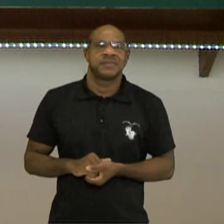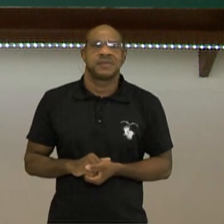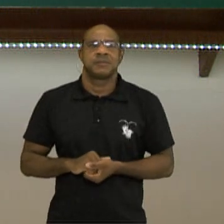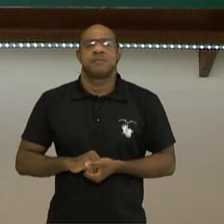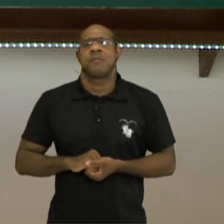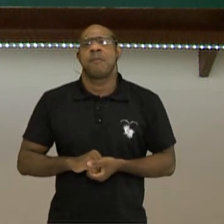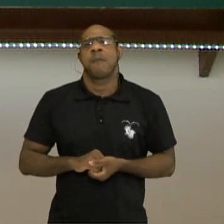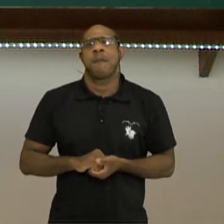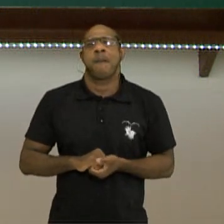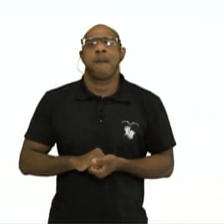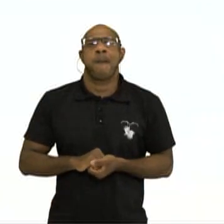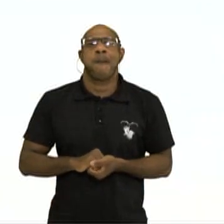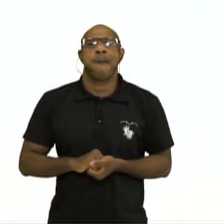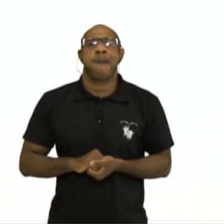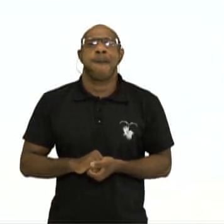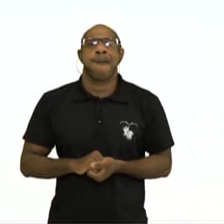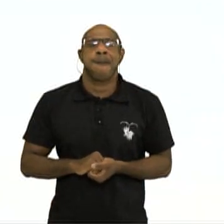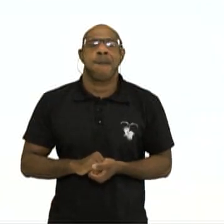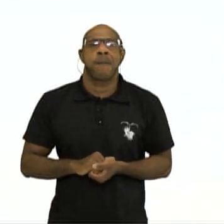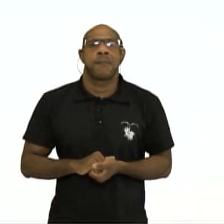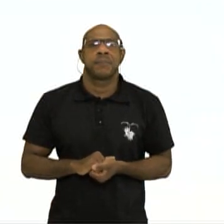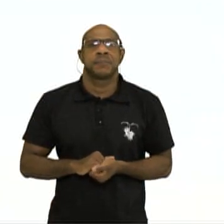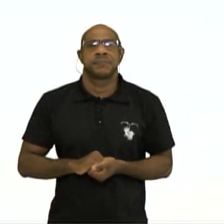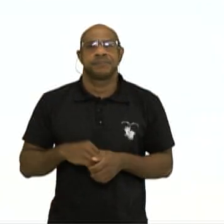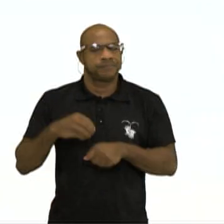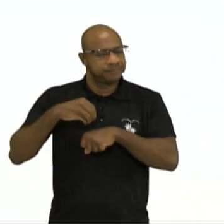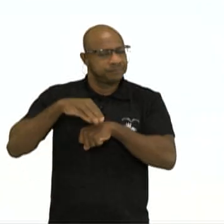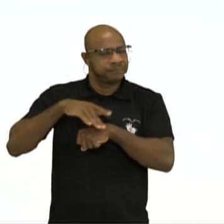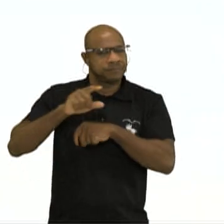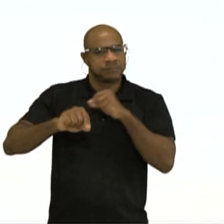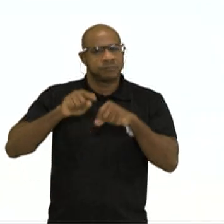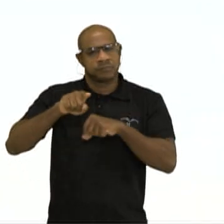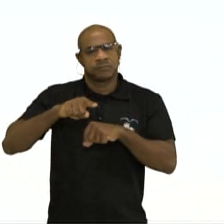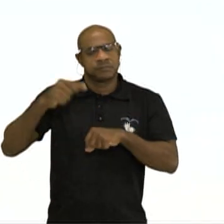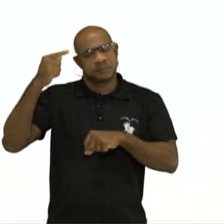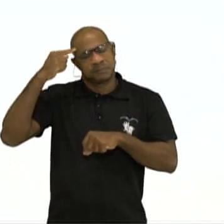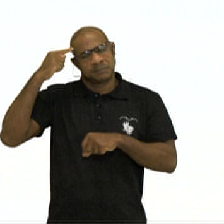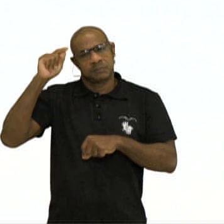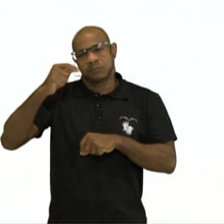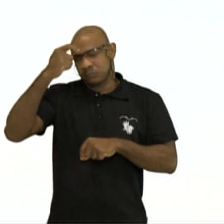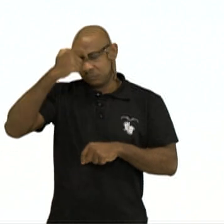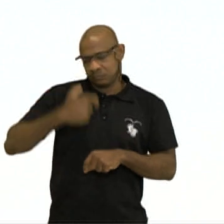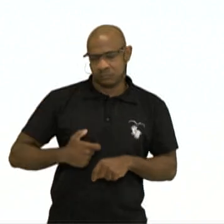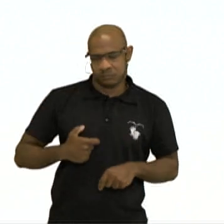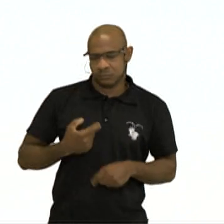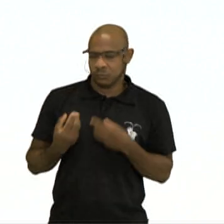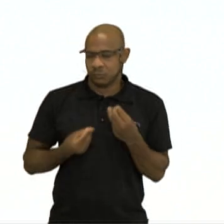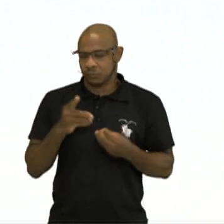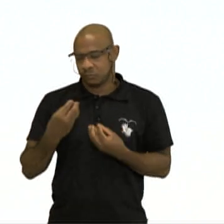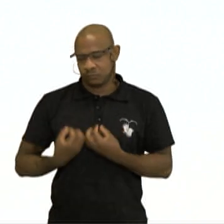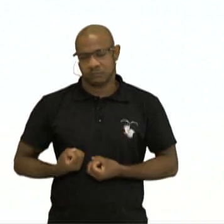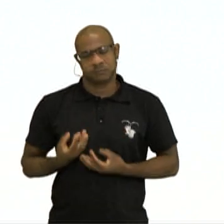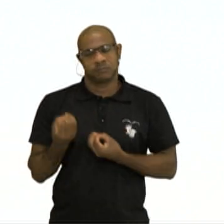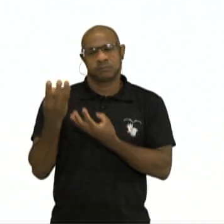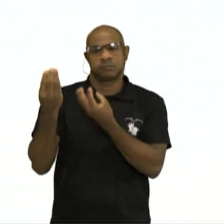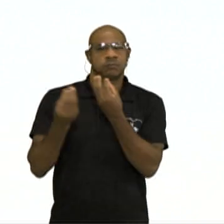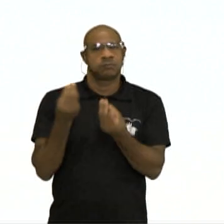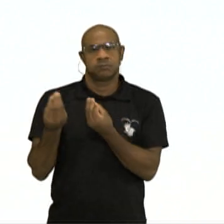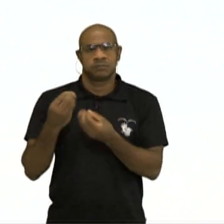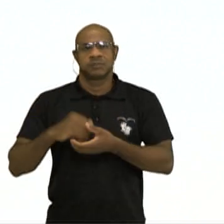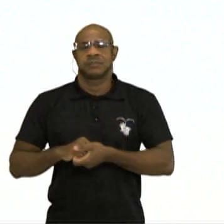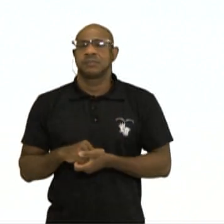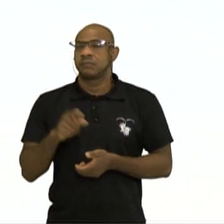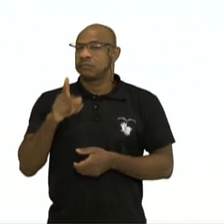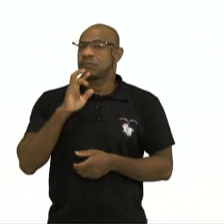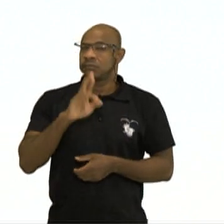about your traveler profile. Então a dica é você pensar no seu perfil como viajante. Vamos lá? Agora é sua vez